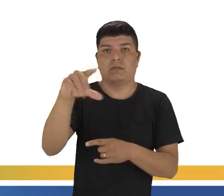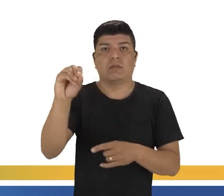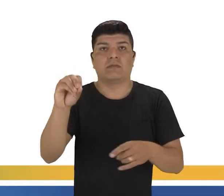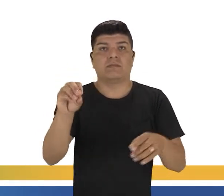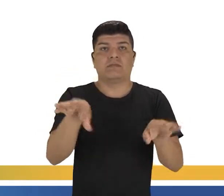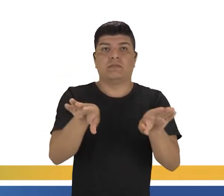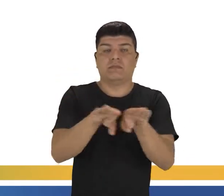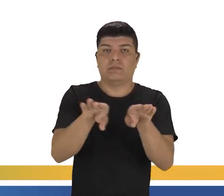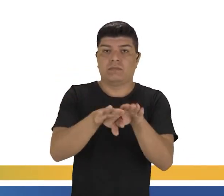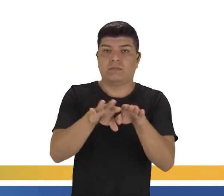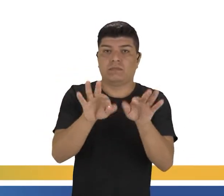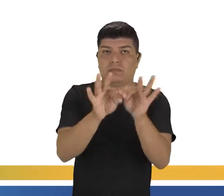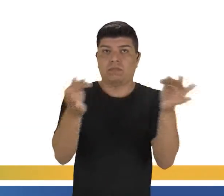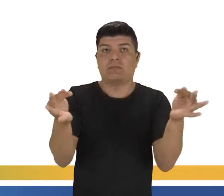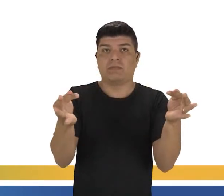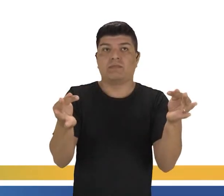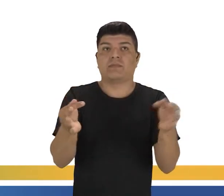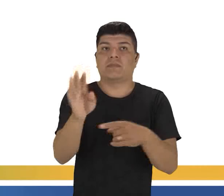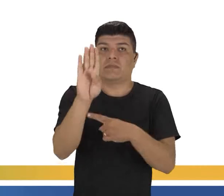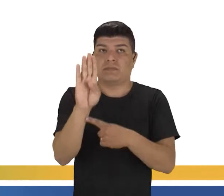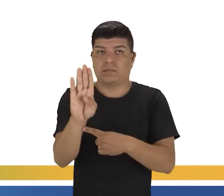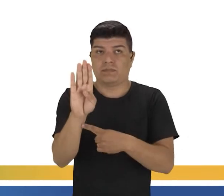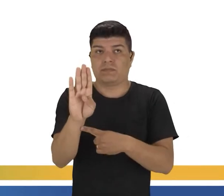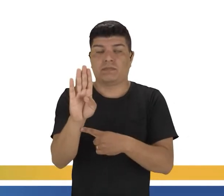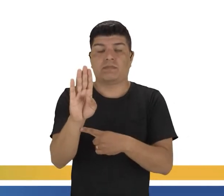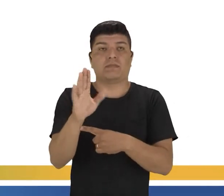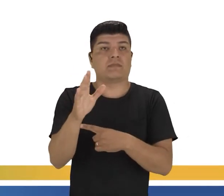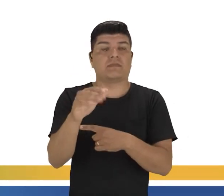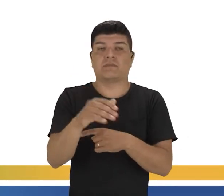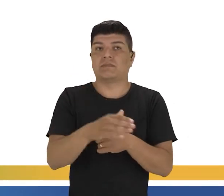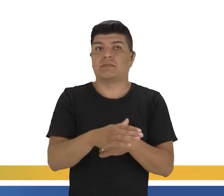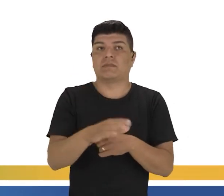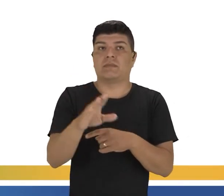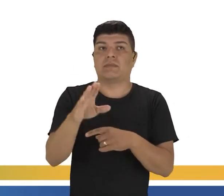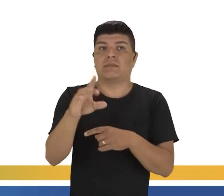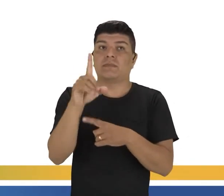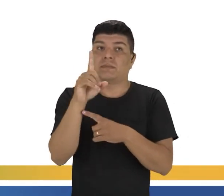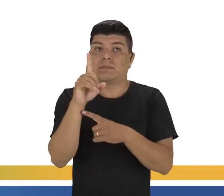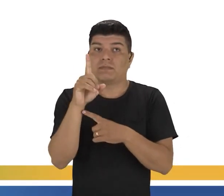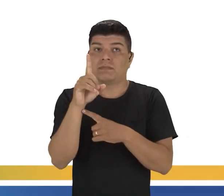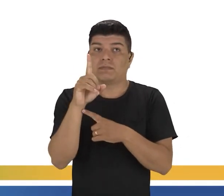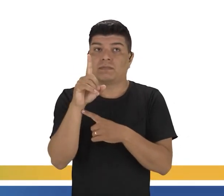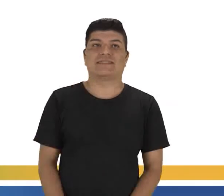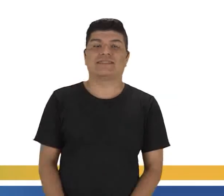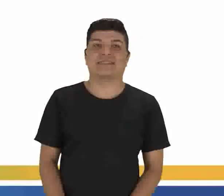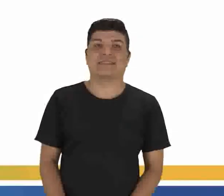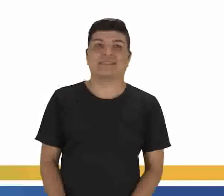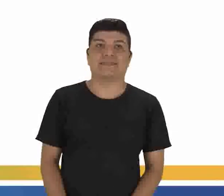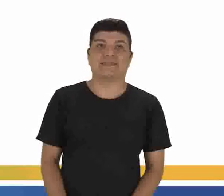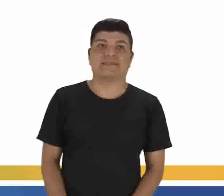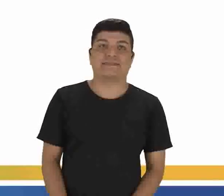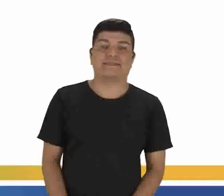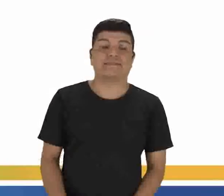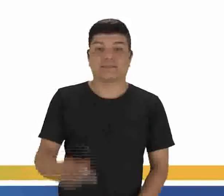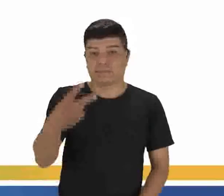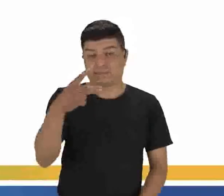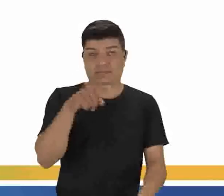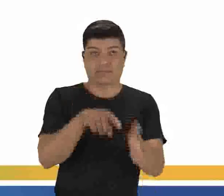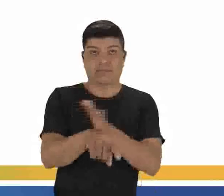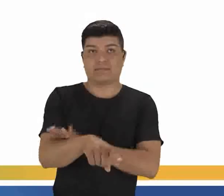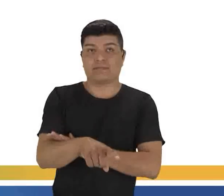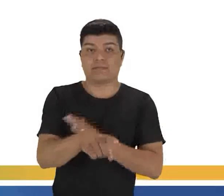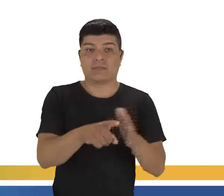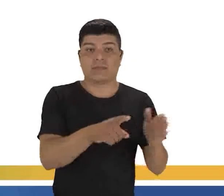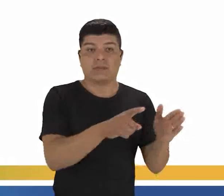de proteína. Então, a alternativa B, tá? Ou alternativa D. A alternativa D. Na segunda questão, nós temos,